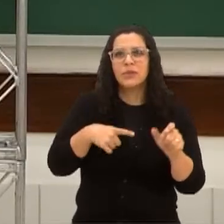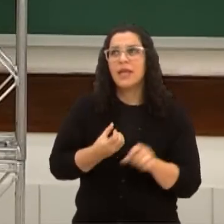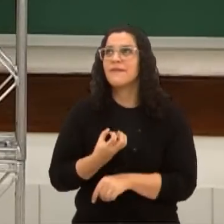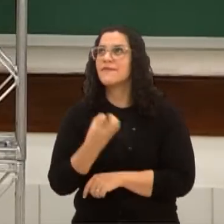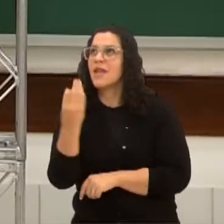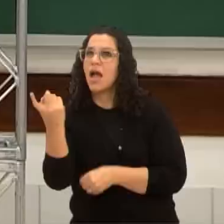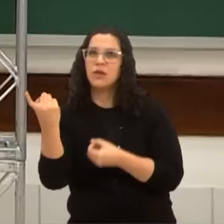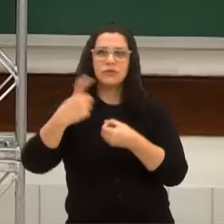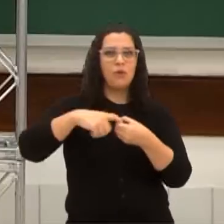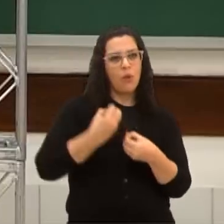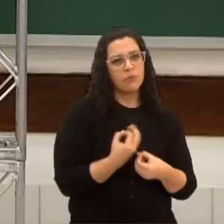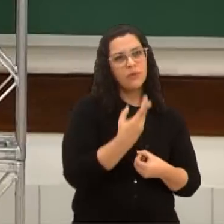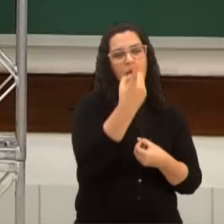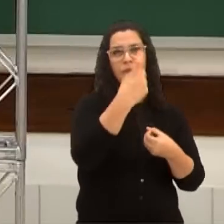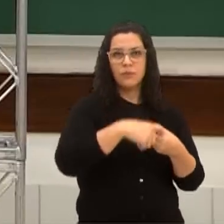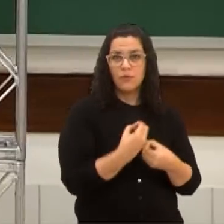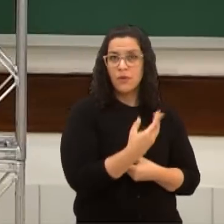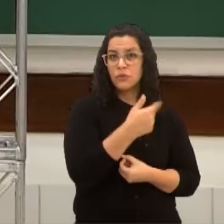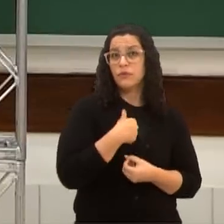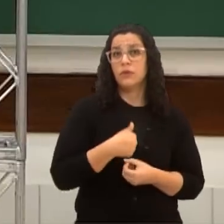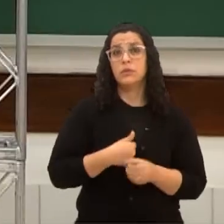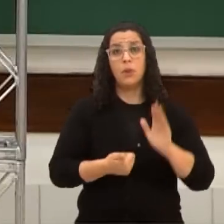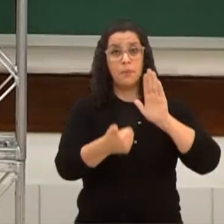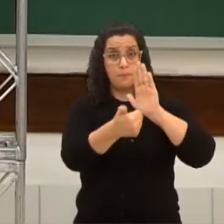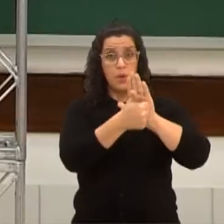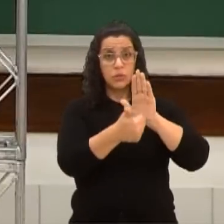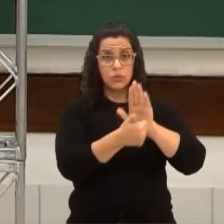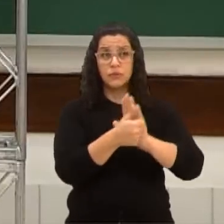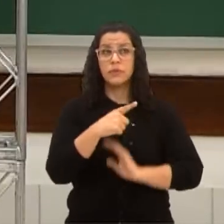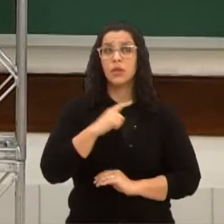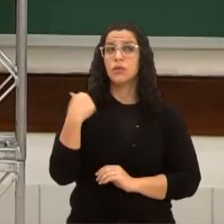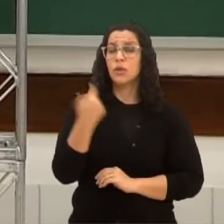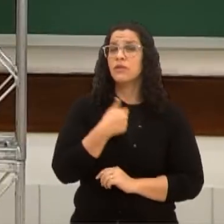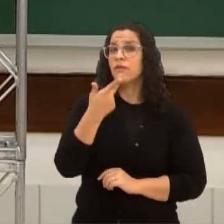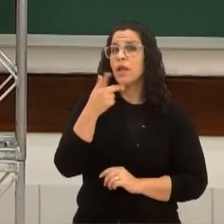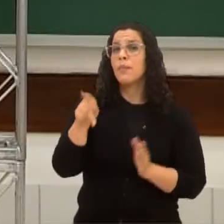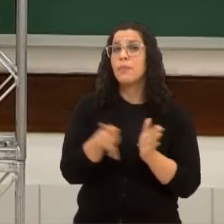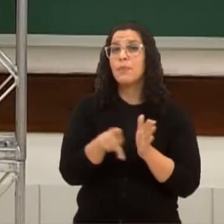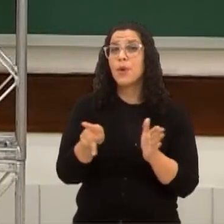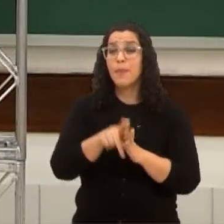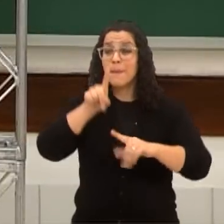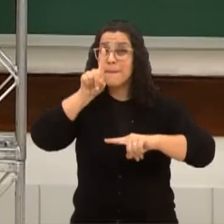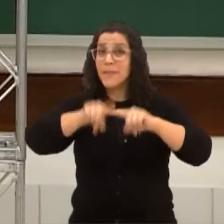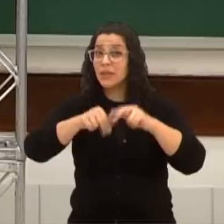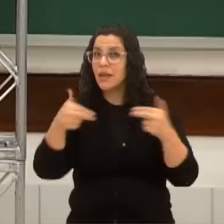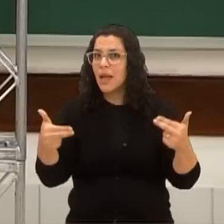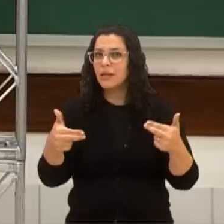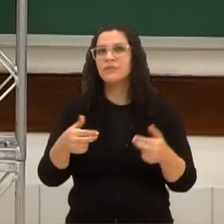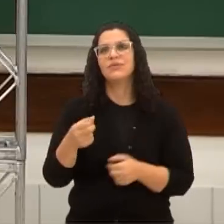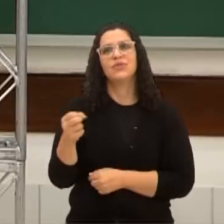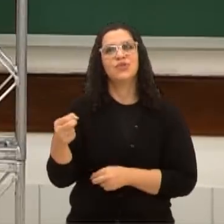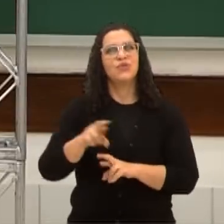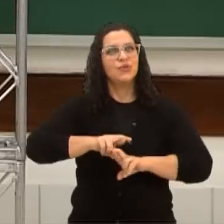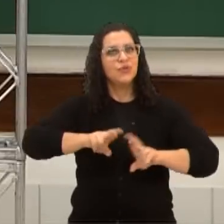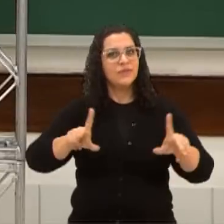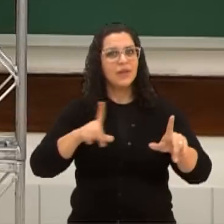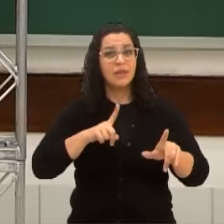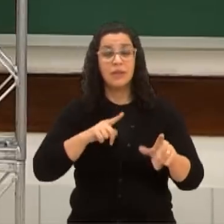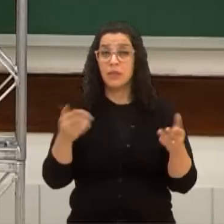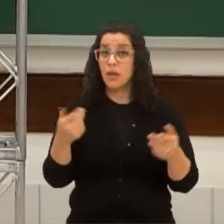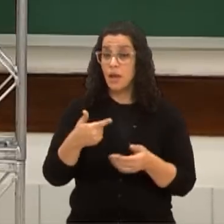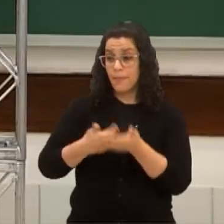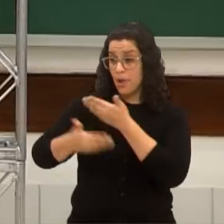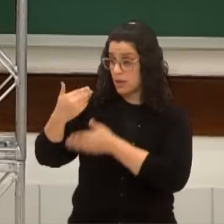nós teríamos aqui, por exemplo, como características positivas, a gente poder acessar produtos diferentes. Coisas que a gente